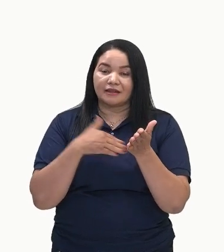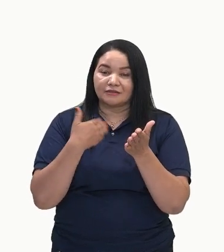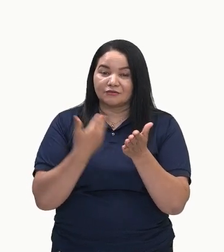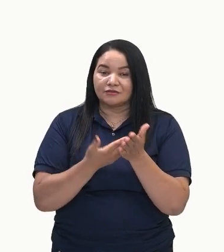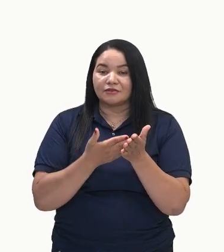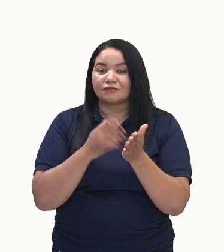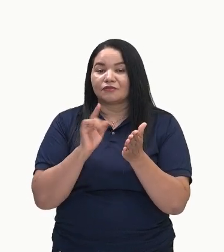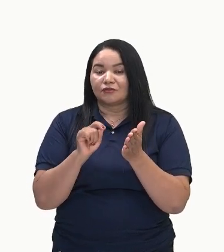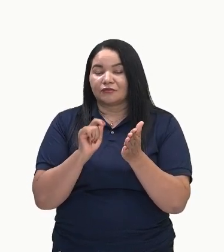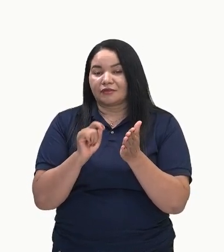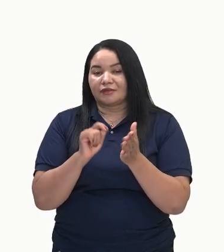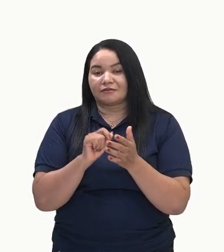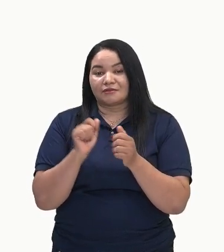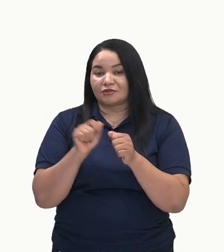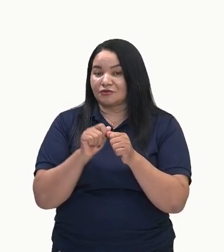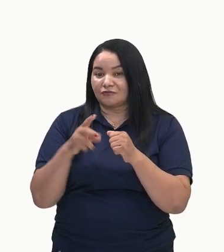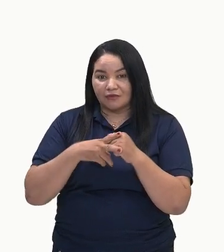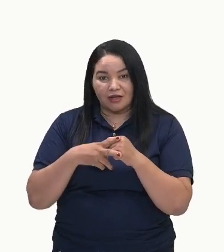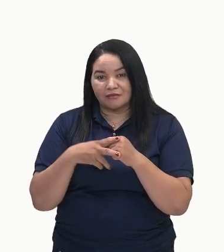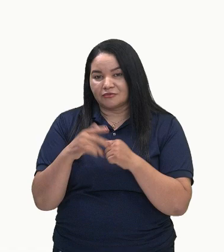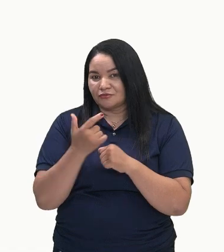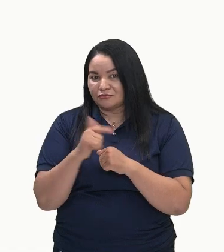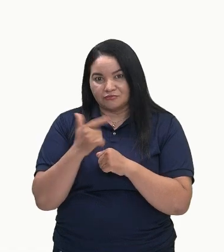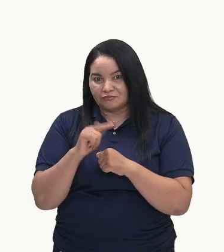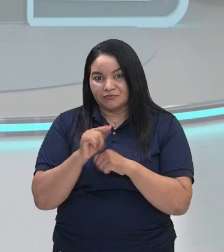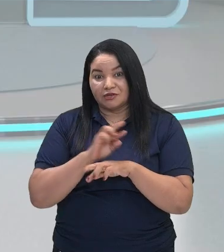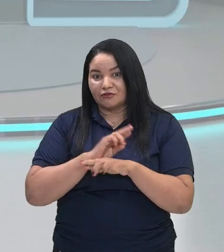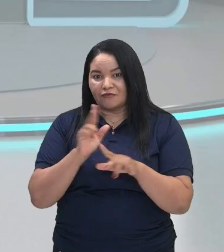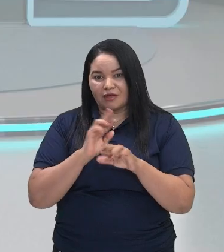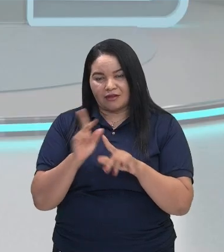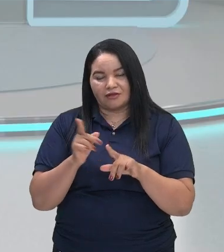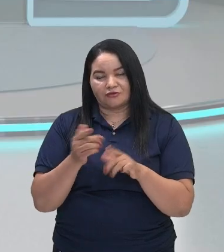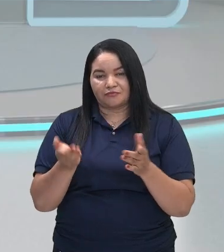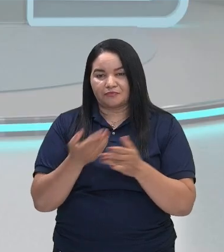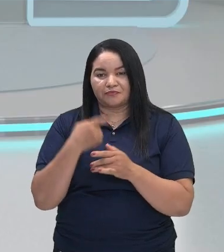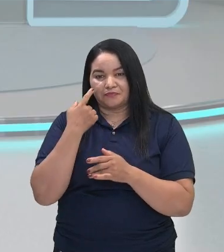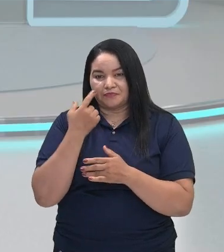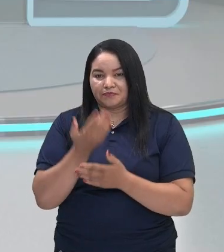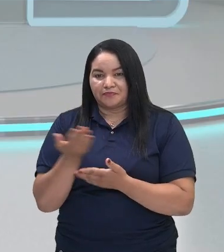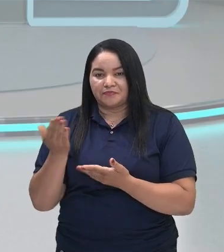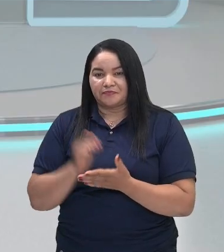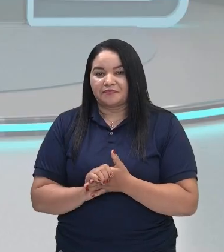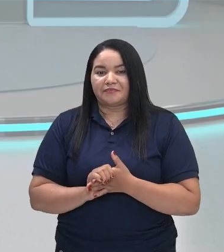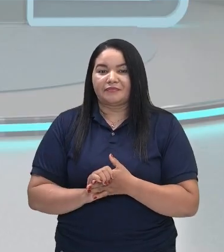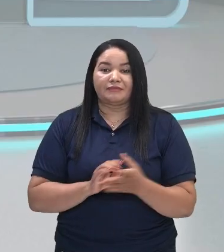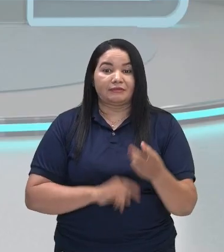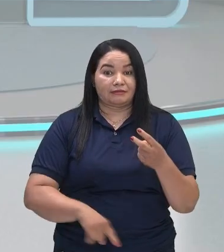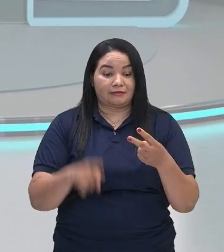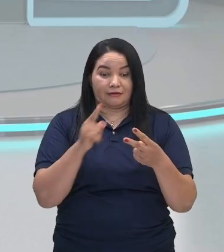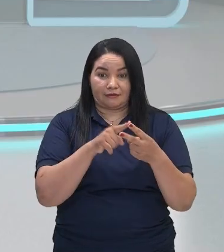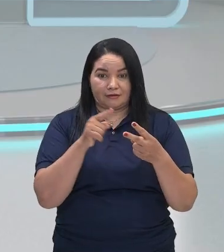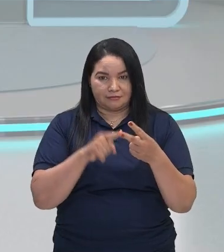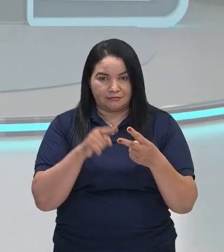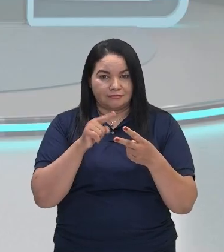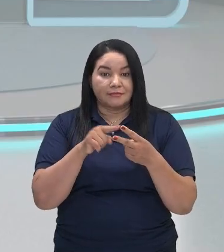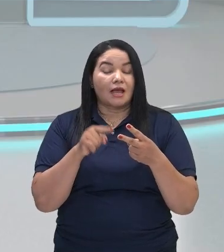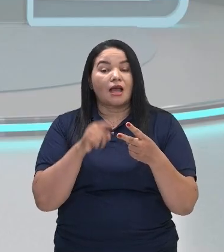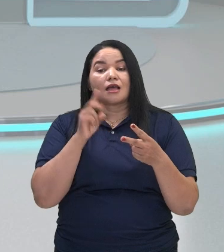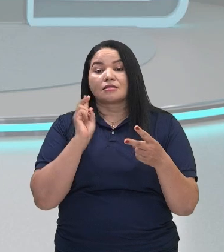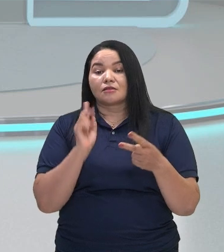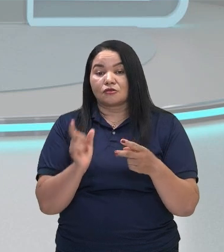é advérbio. Eu separei justamente para a gente dar uma olhadinha aqui, olha só. Essas palavrinhas aqui, gente,